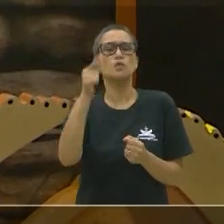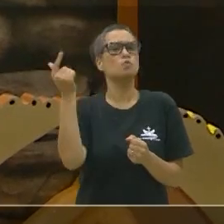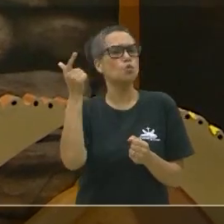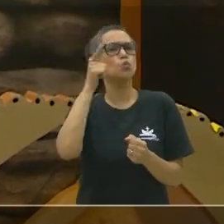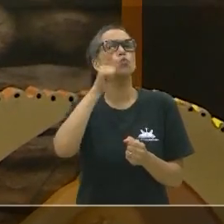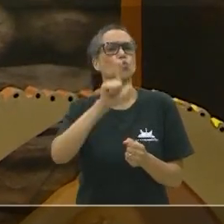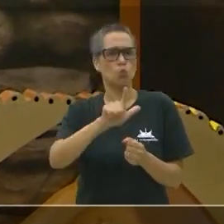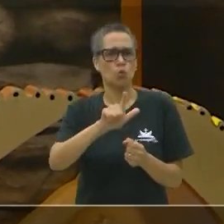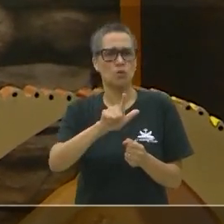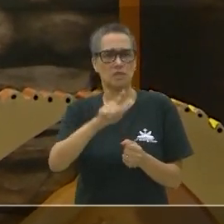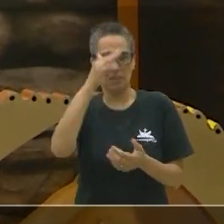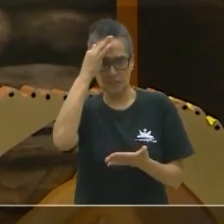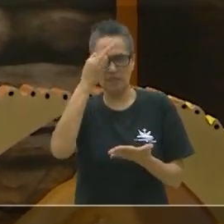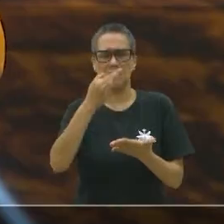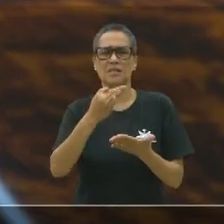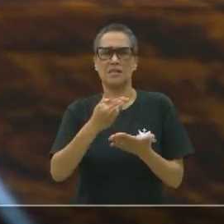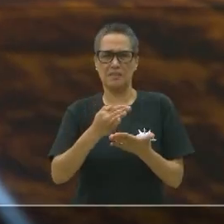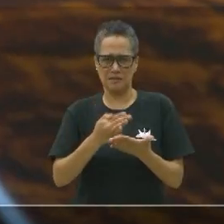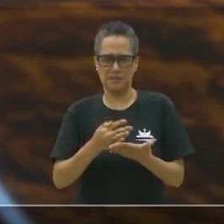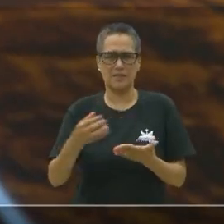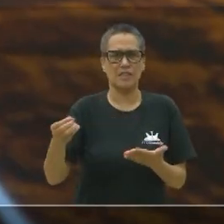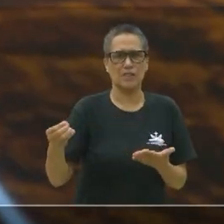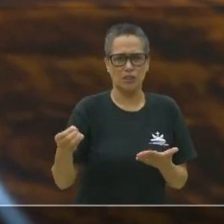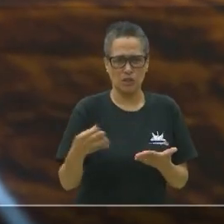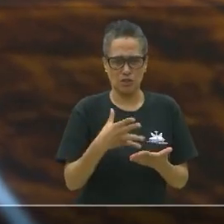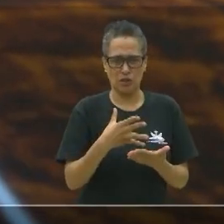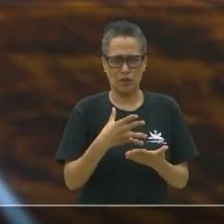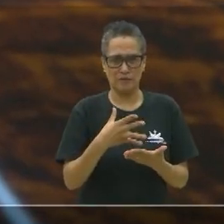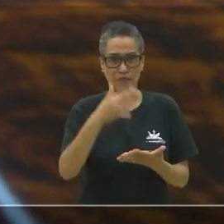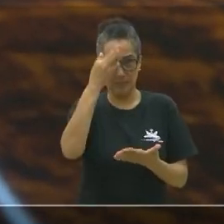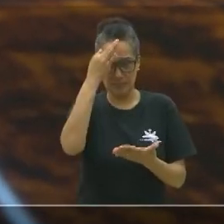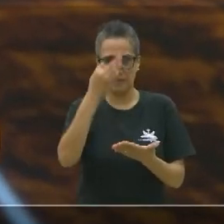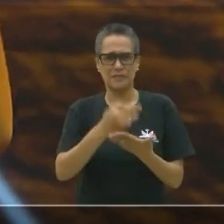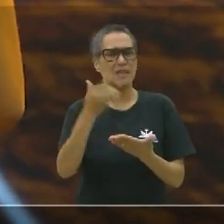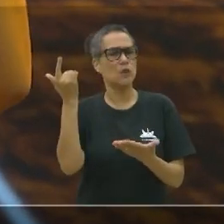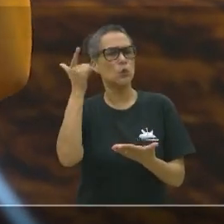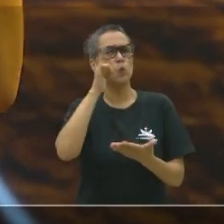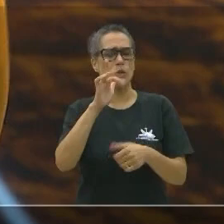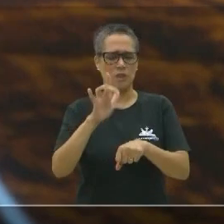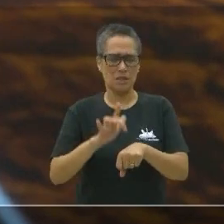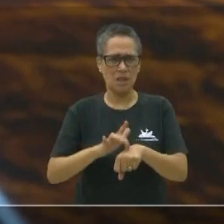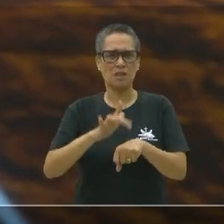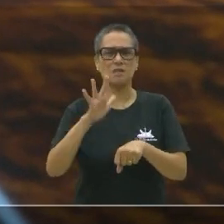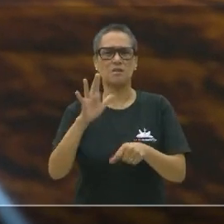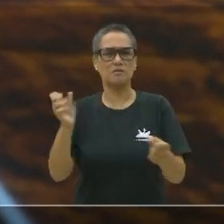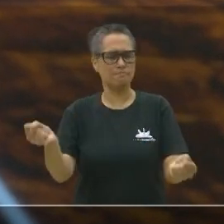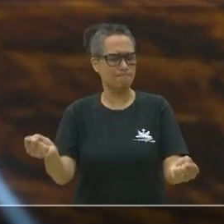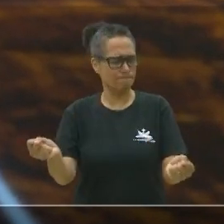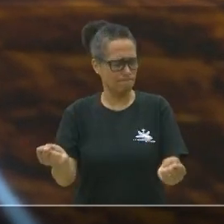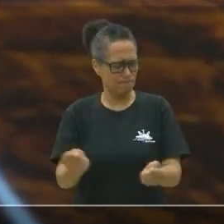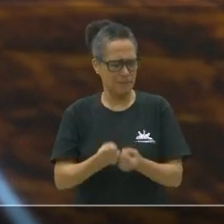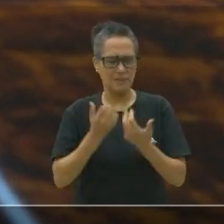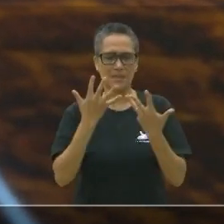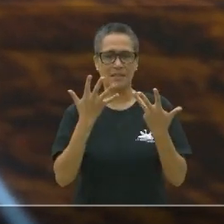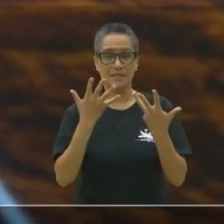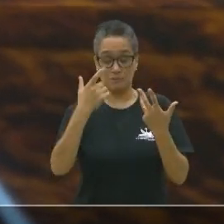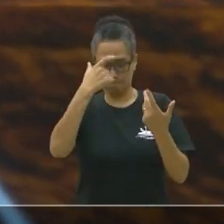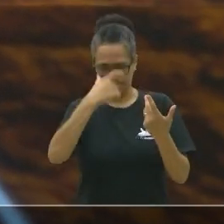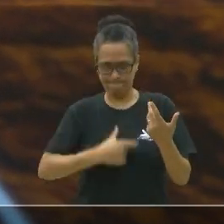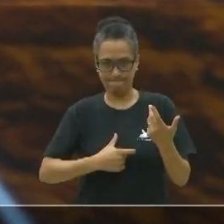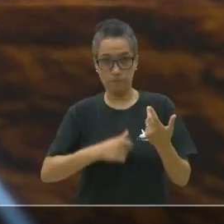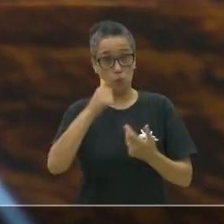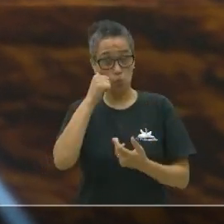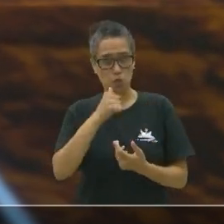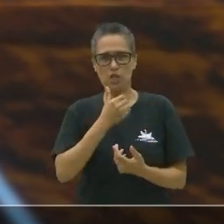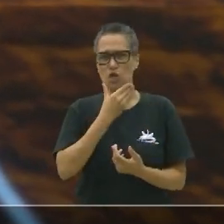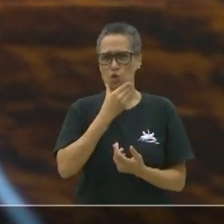seja renovada, para que tua fé possa tocar milagres, para que o teu caráter seja forjado, para te fazer uma mulher